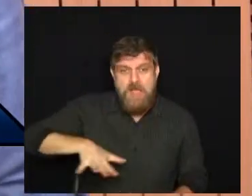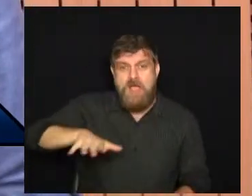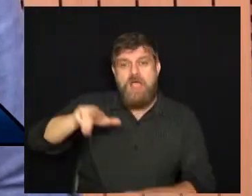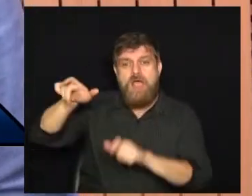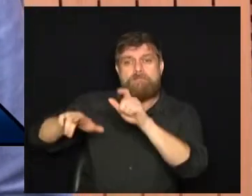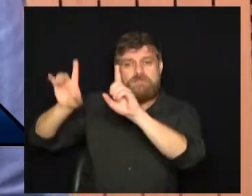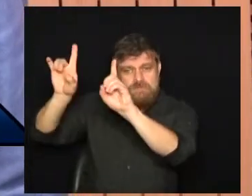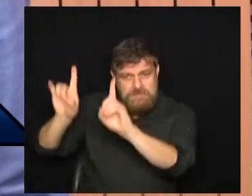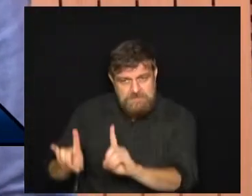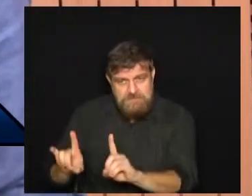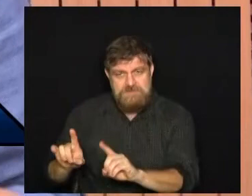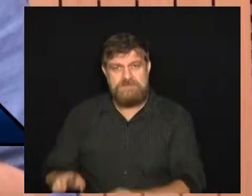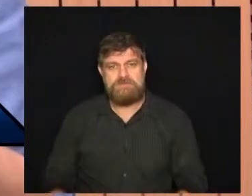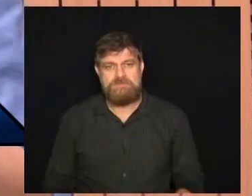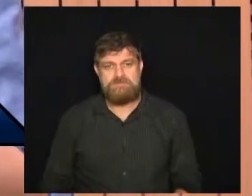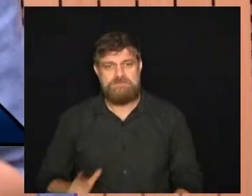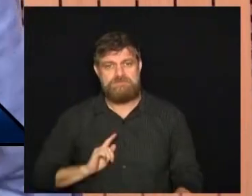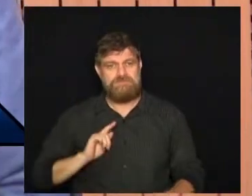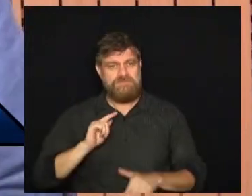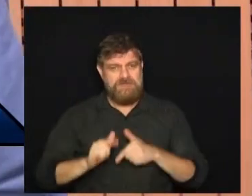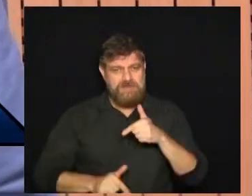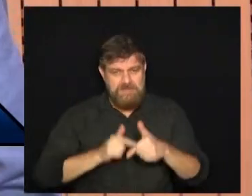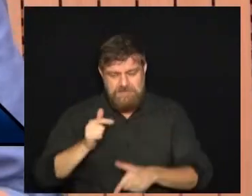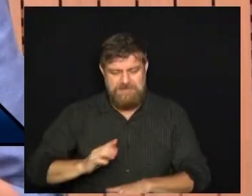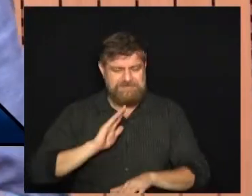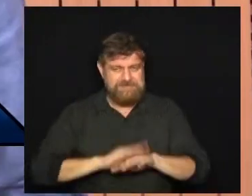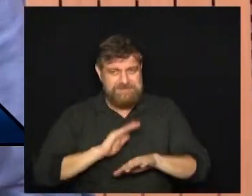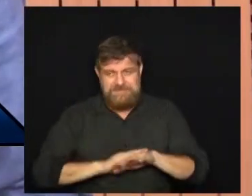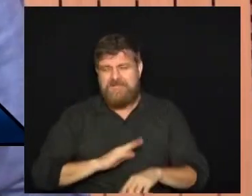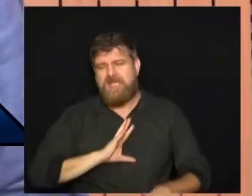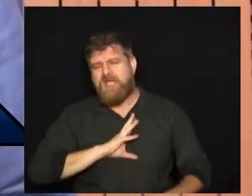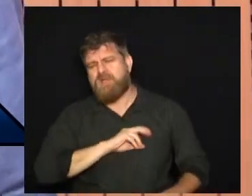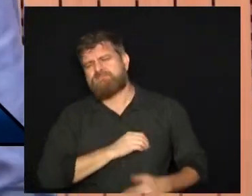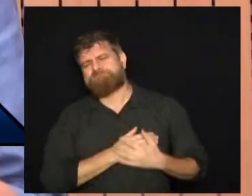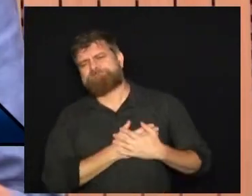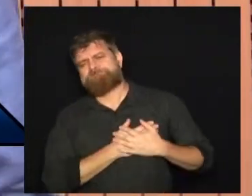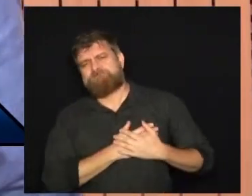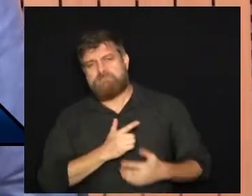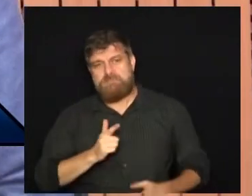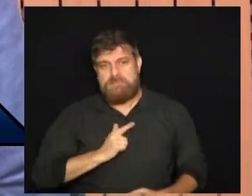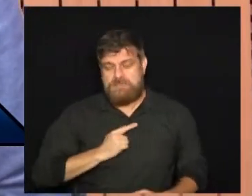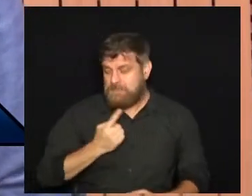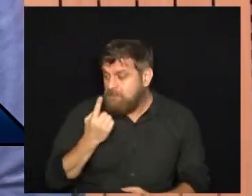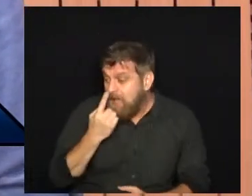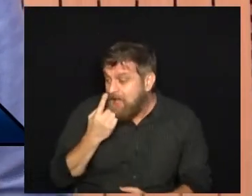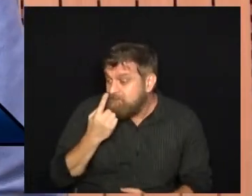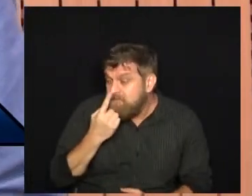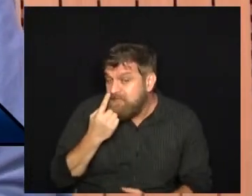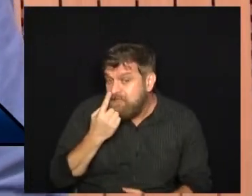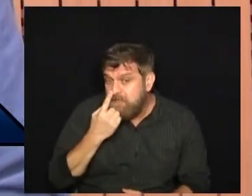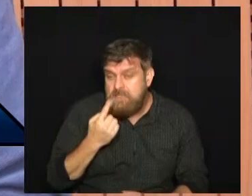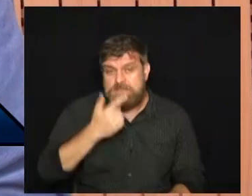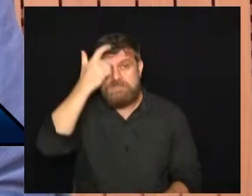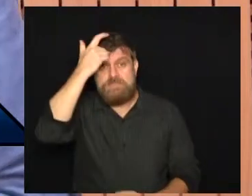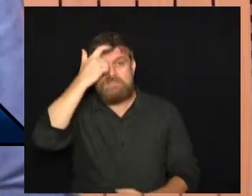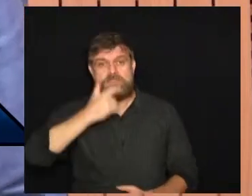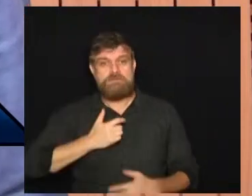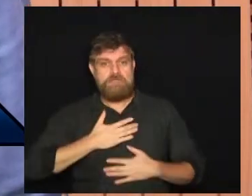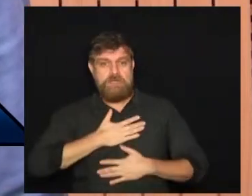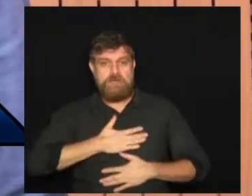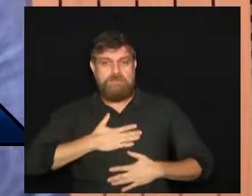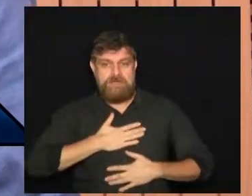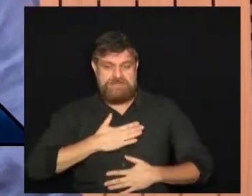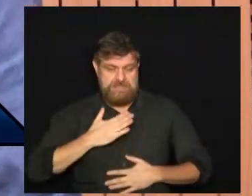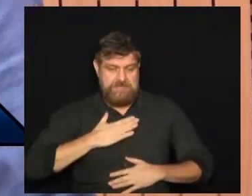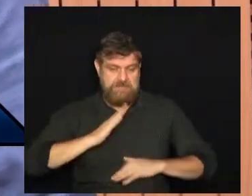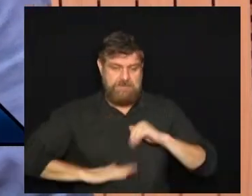com deficiência, que é um trabalho que eu faço, é um trabalho que eu gosto, é um trabalho que eu me identifico e eu tenho prazer das coisas que eu